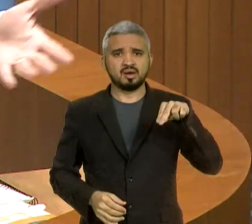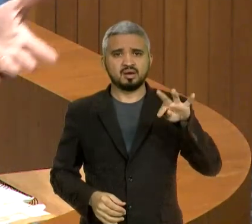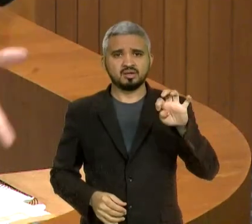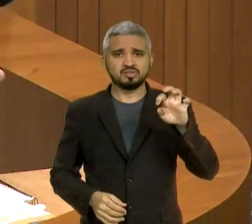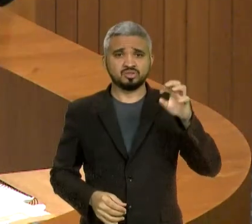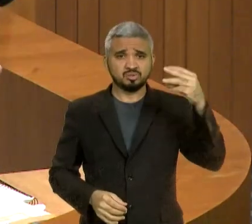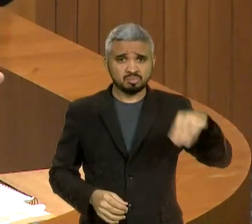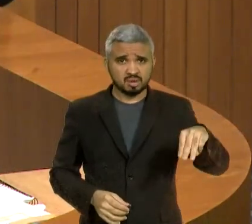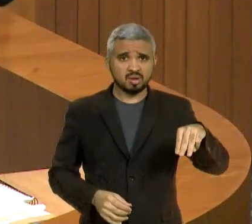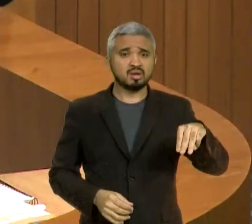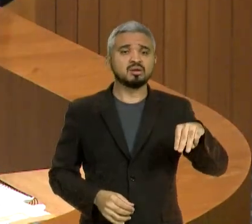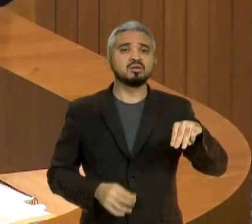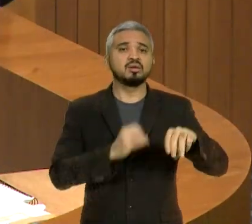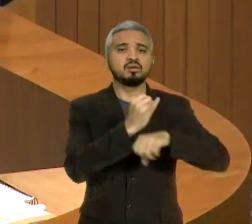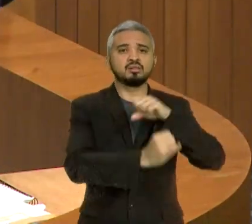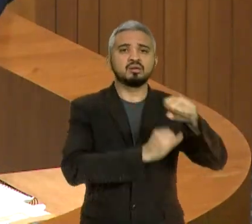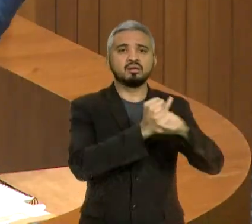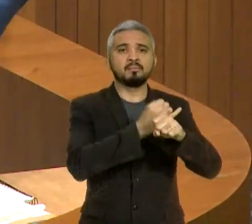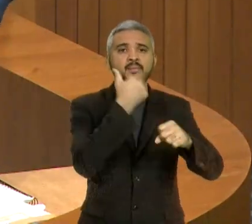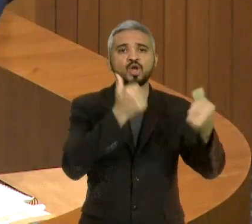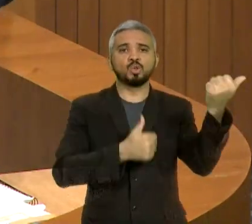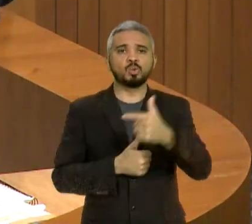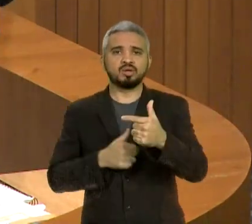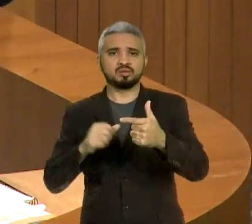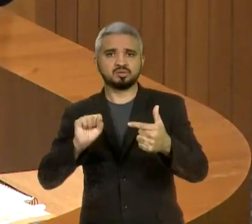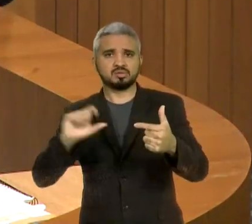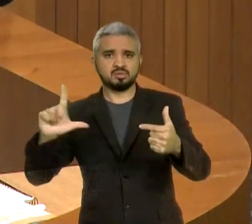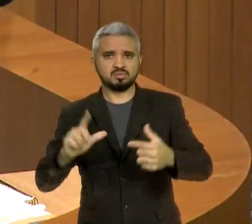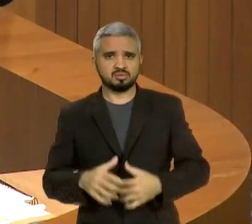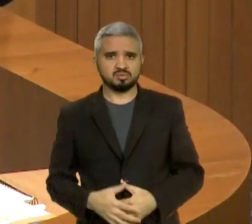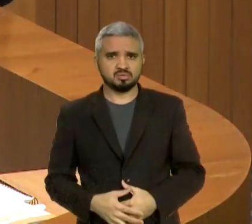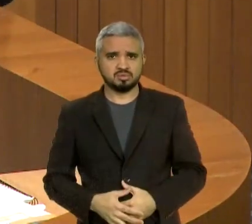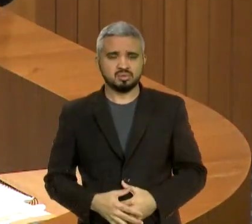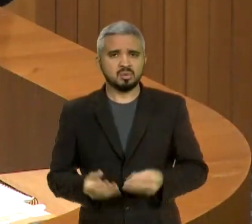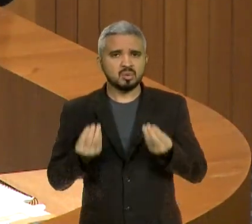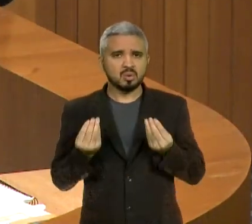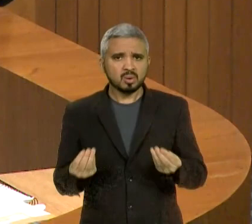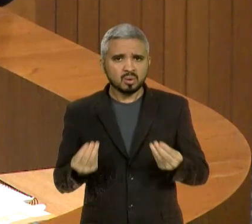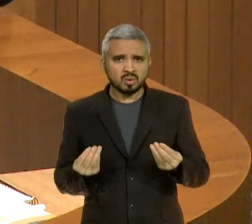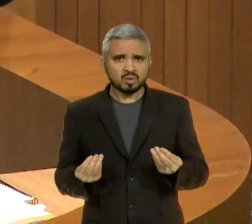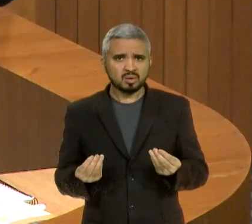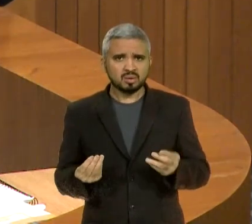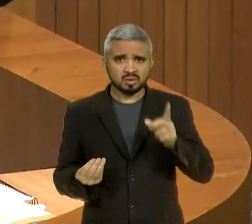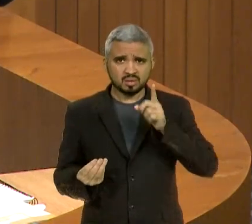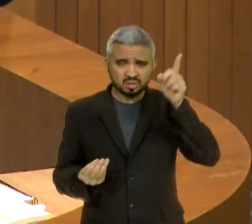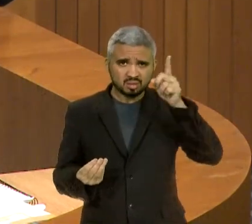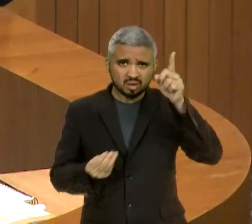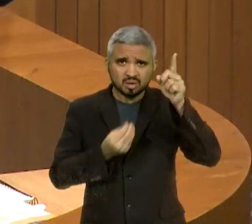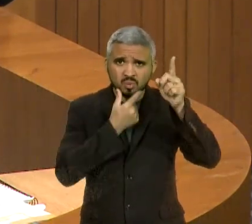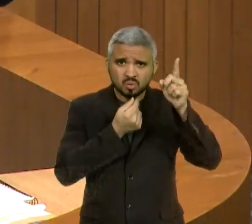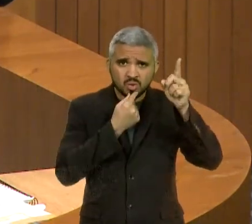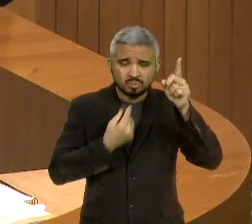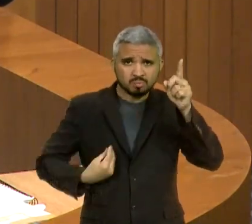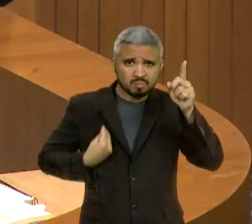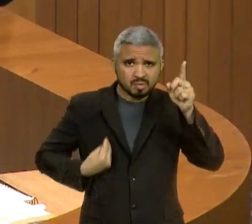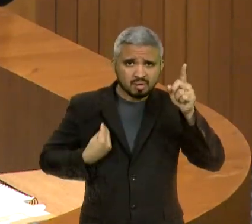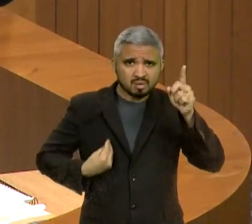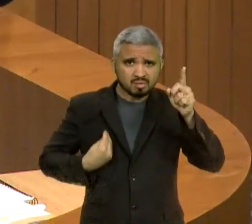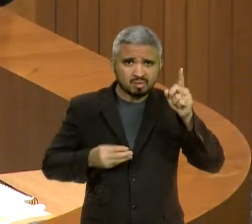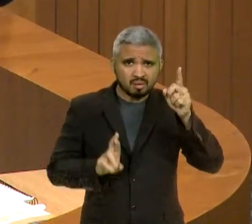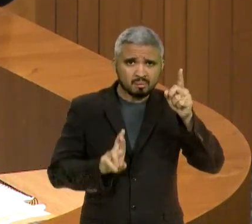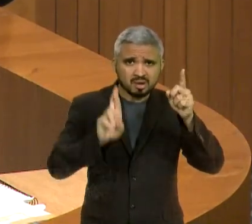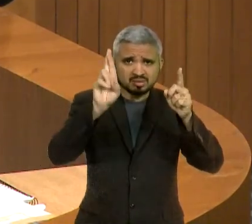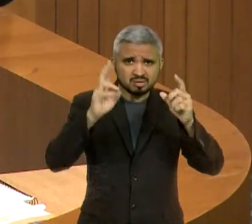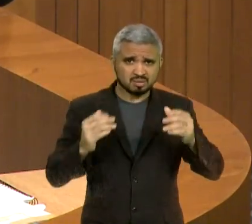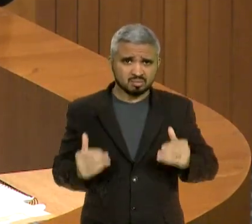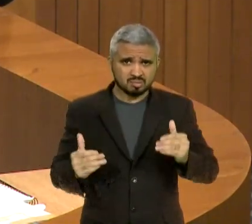falta de vergonha é essa, dessas operadoras? Será que nós, com o maranhense lá, vamos perder essa oportunidade de resolver isso? Então,